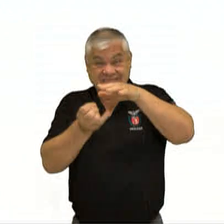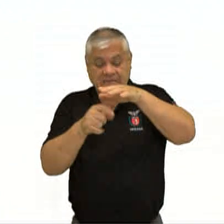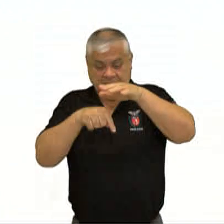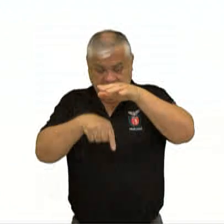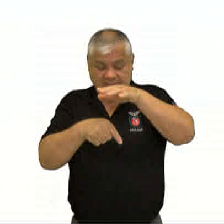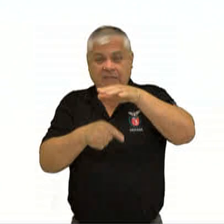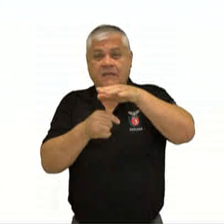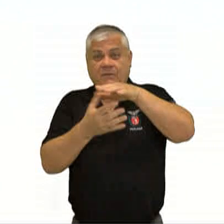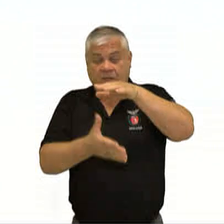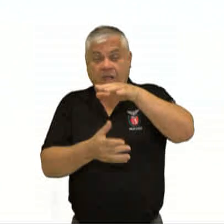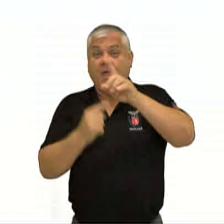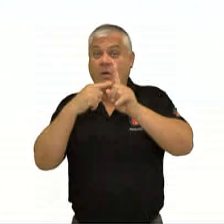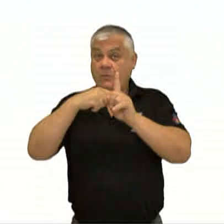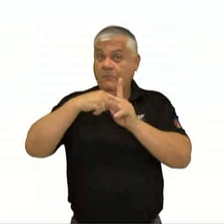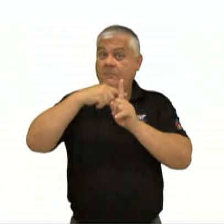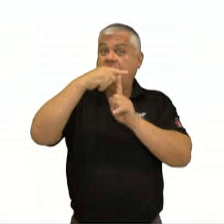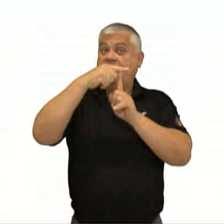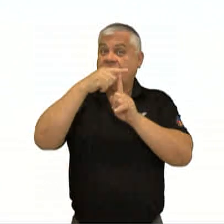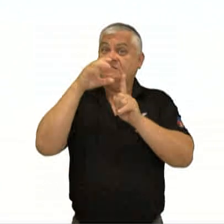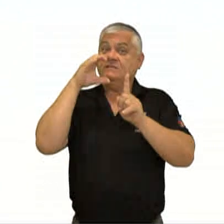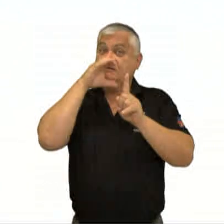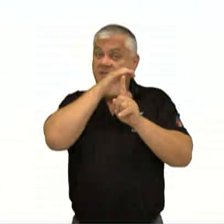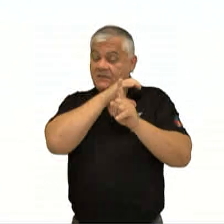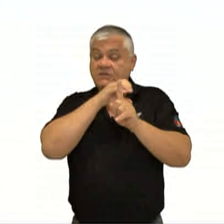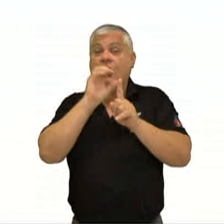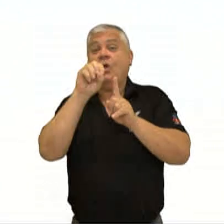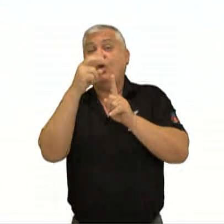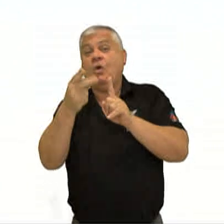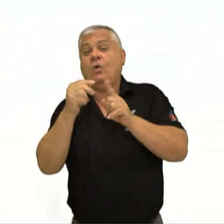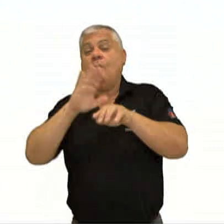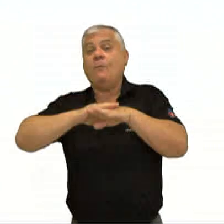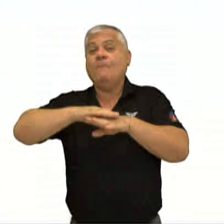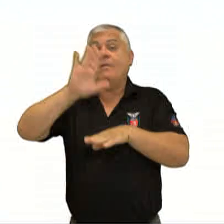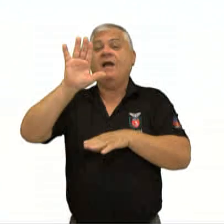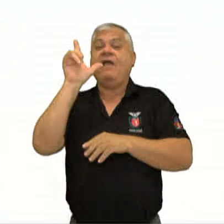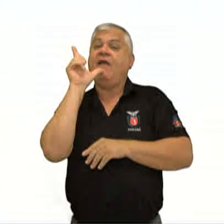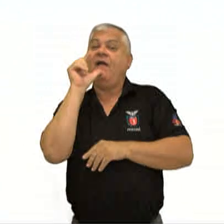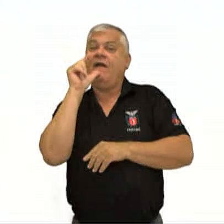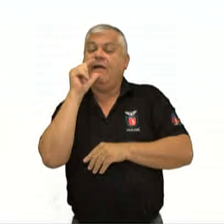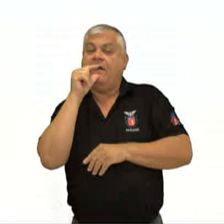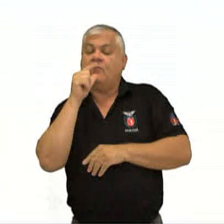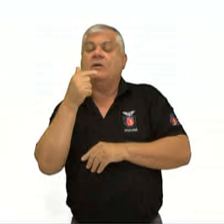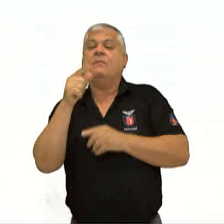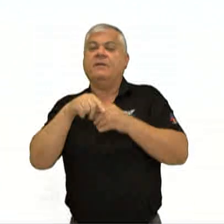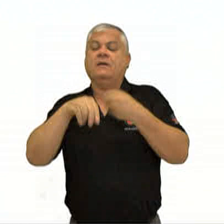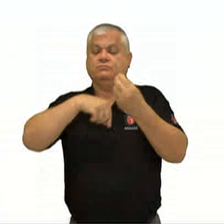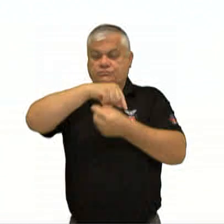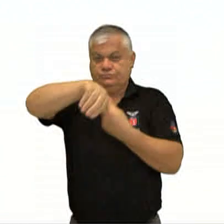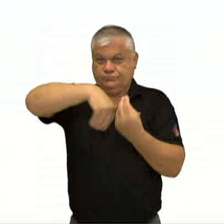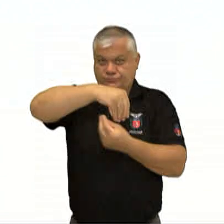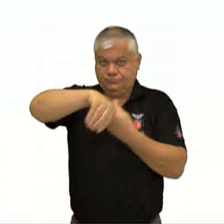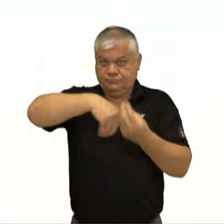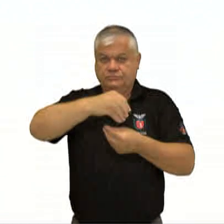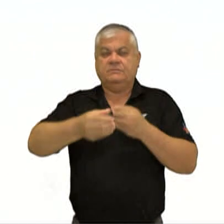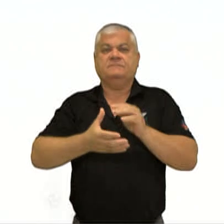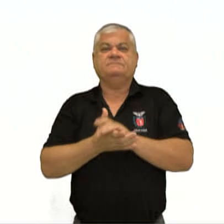mais, ou eu aumento a temperatura, ou eu aumento a quantidade de água que eu estou usando para preparar a solução.